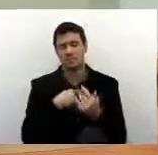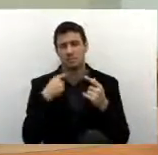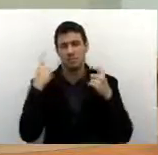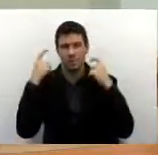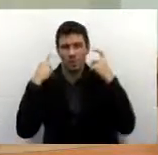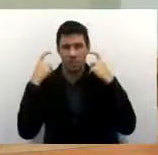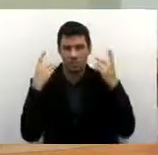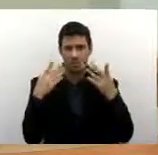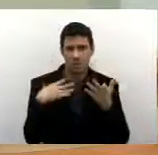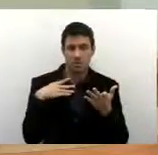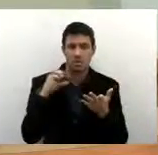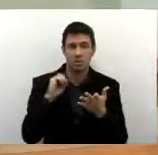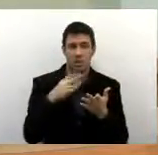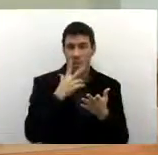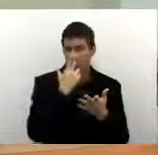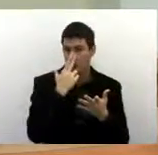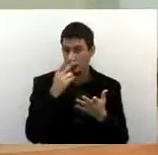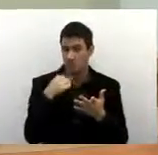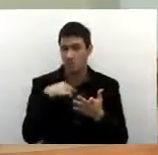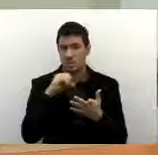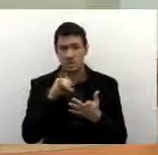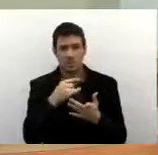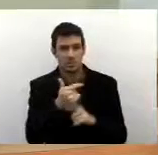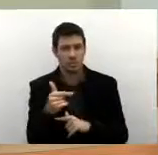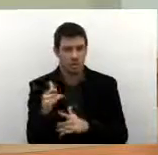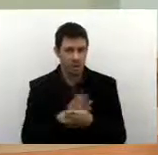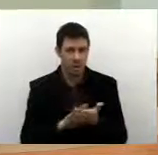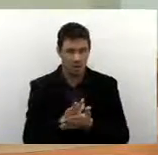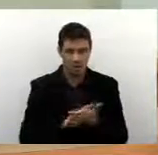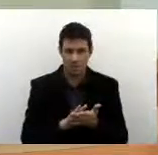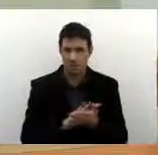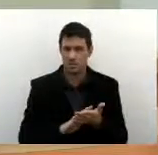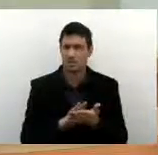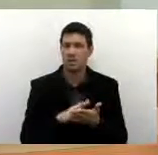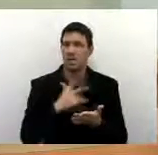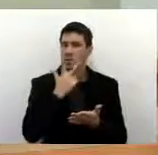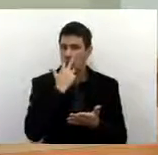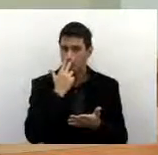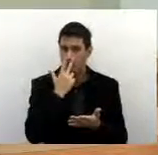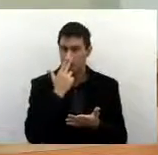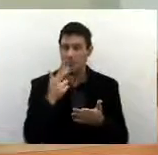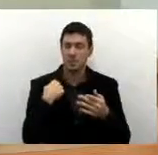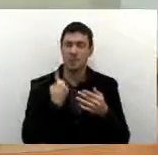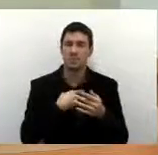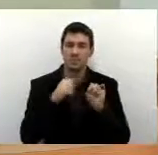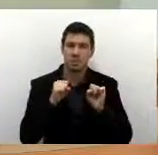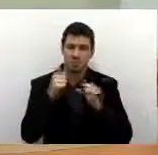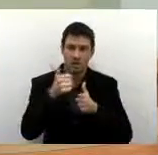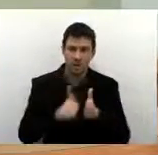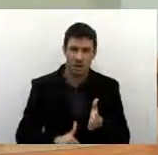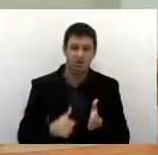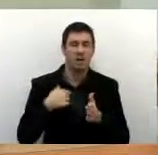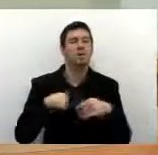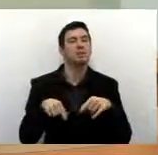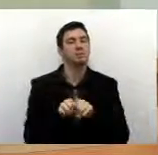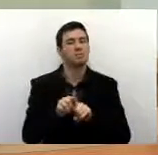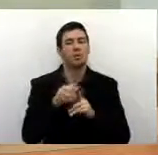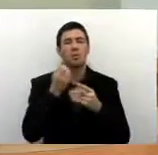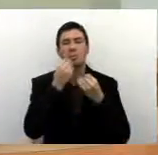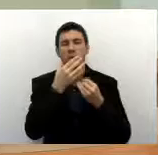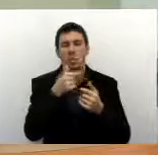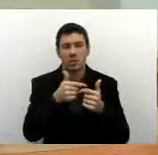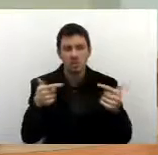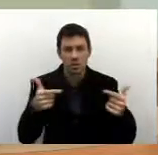preocupados, porque eu acho que se não deve nada, o processo está aqui, vamos ver, vamos analisar. E desejar para o senhor uma boa sorte, e acho